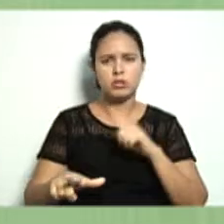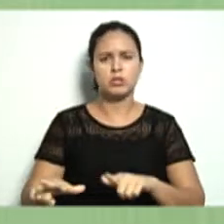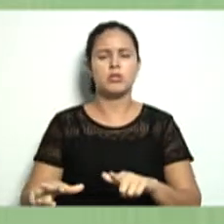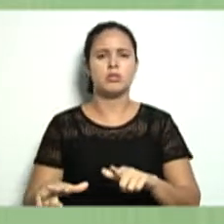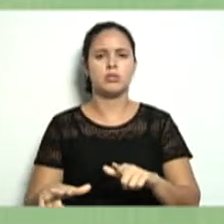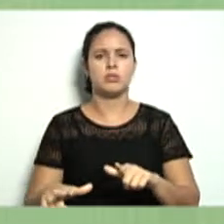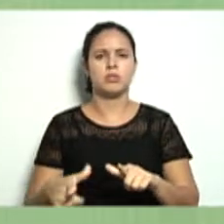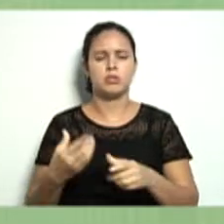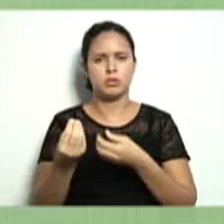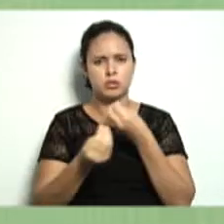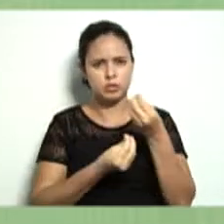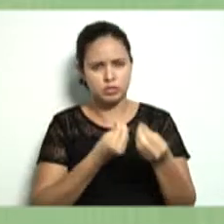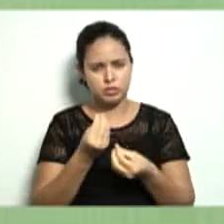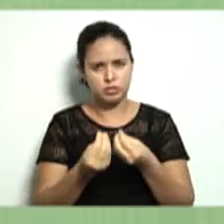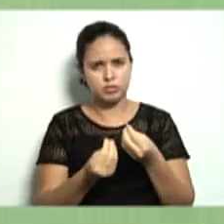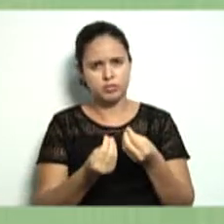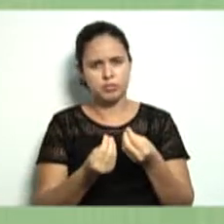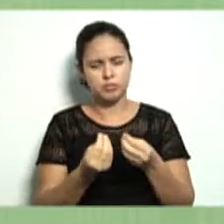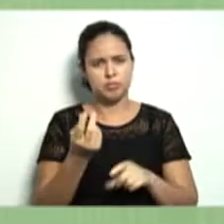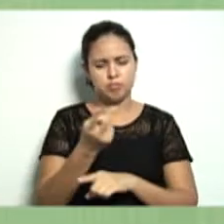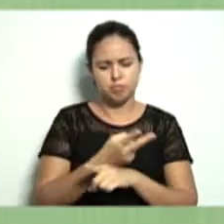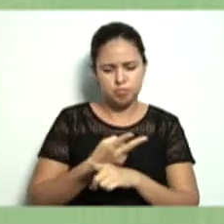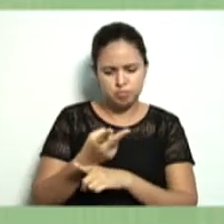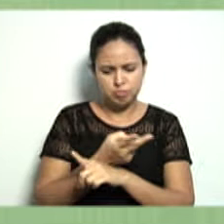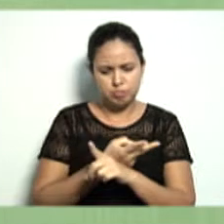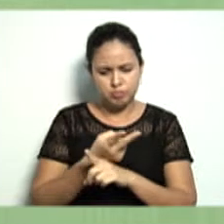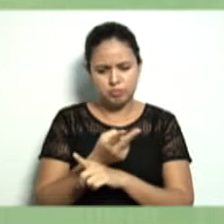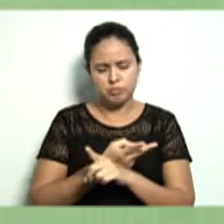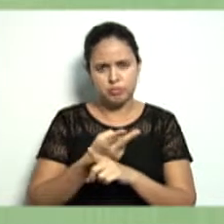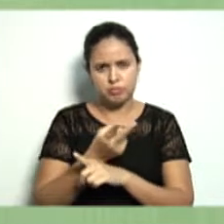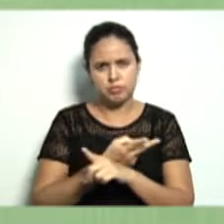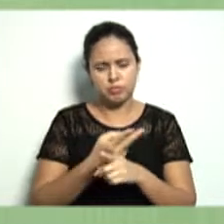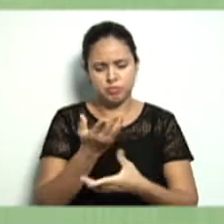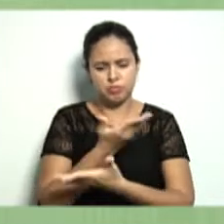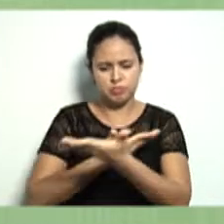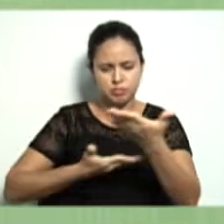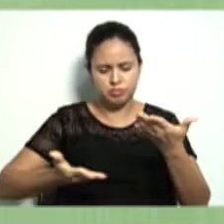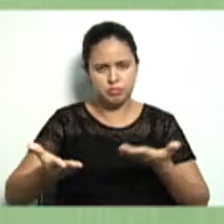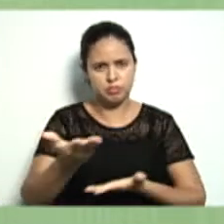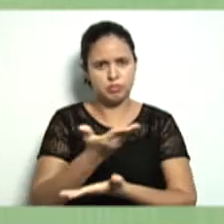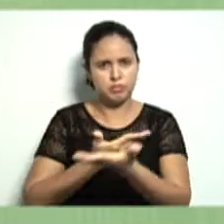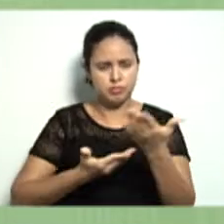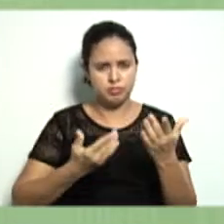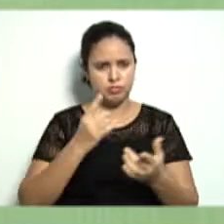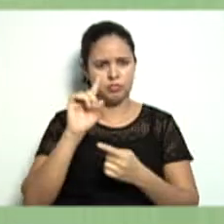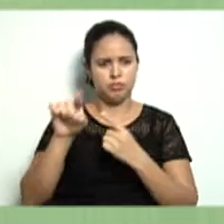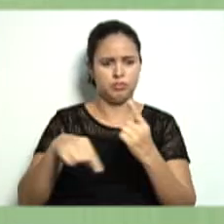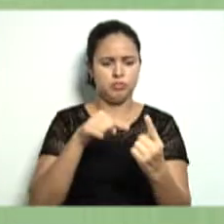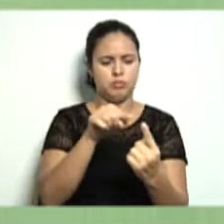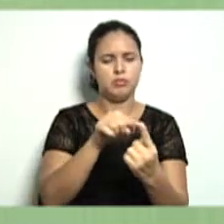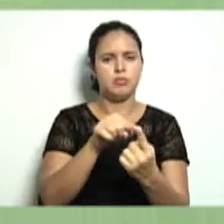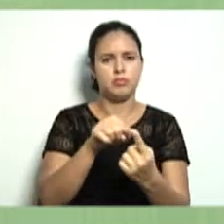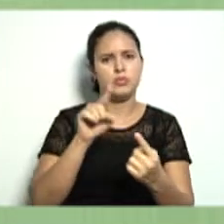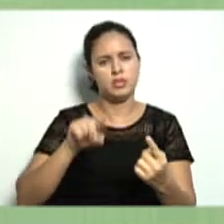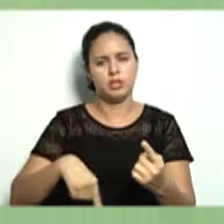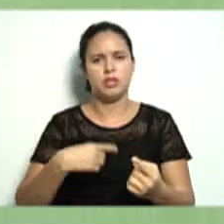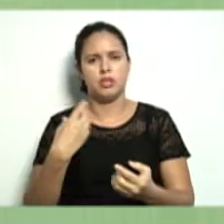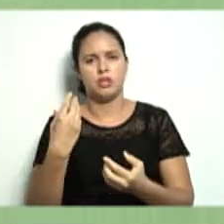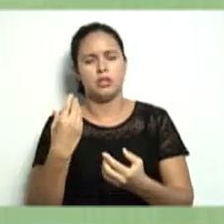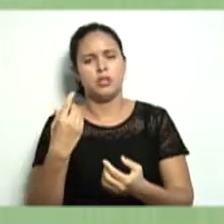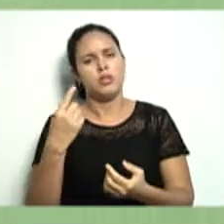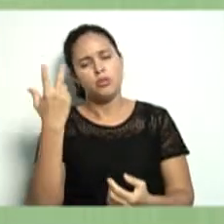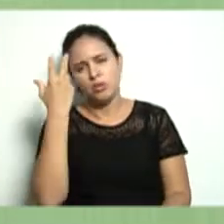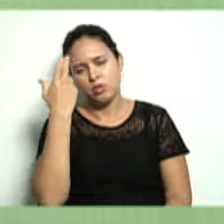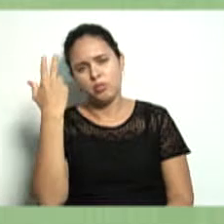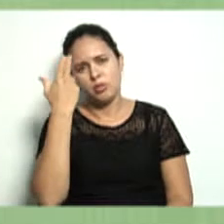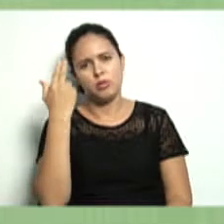e buscar uma forma de compartilhada para alcançar esses objetivos. Isso é muito comum a